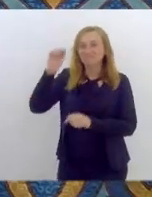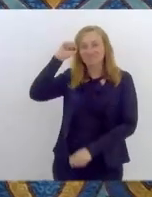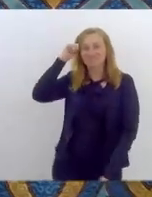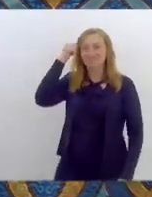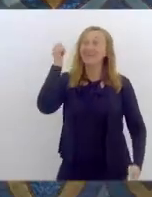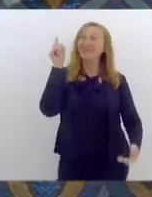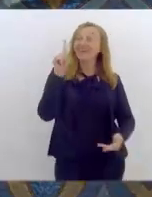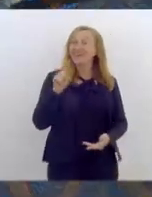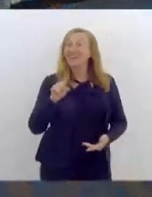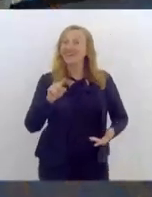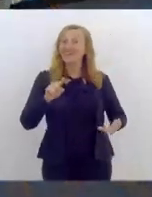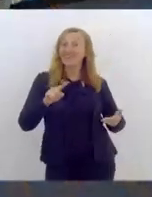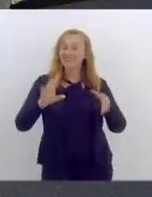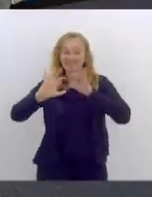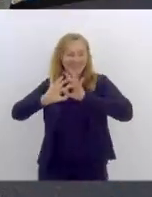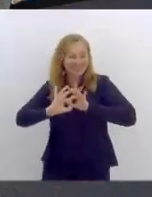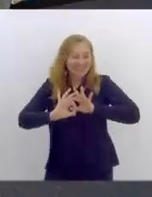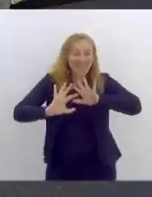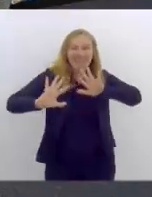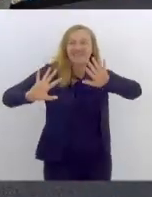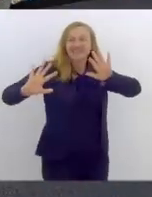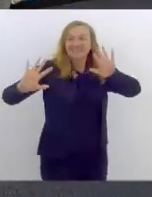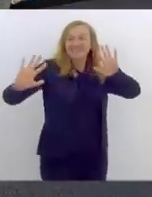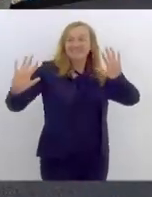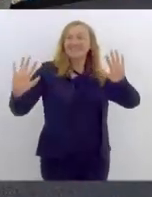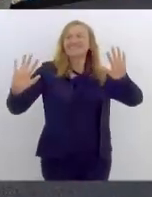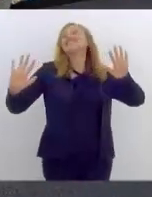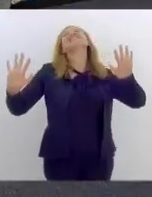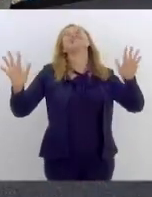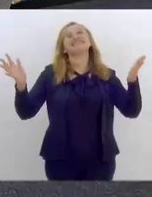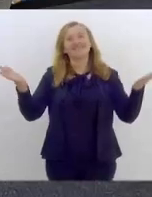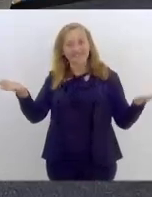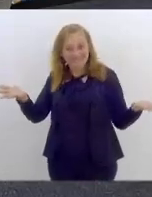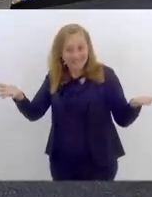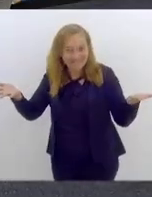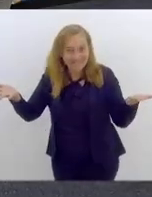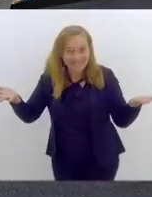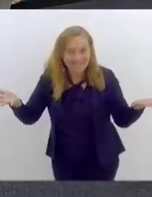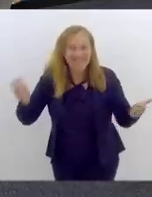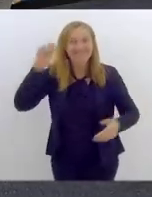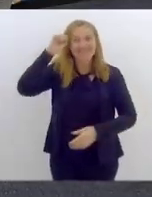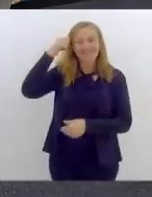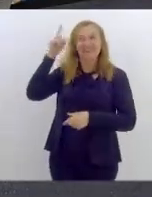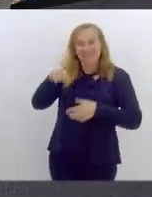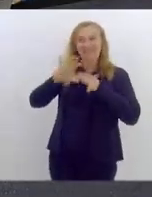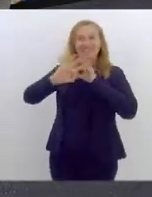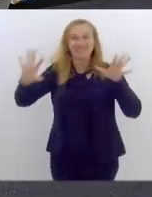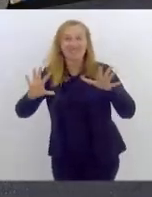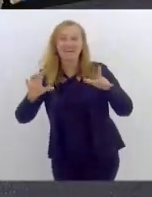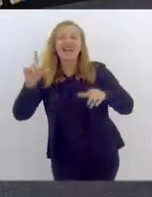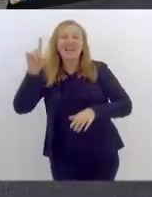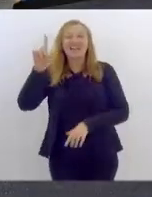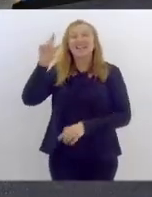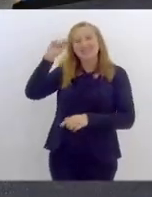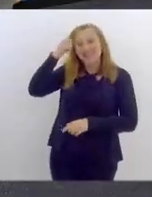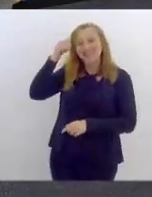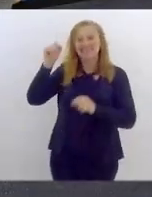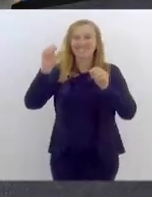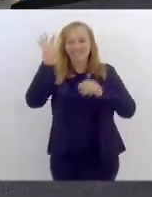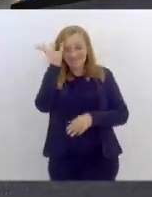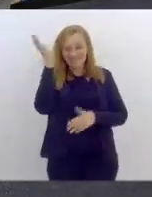Negro é a raiz da liberdade. Negro é a raiz da liberdade, negro é a solução. Seja uma noite